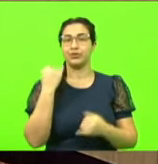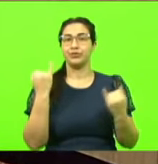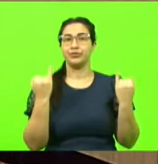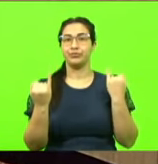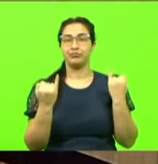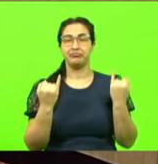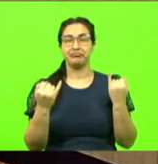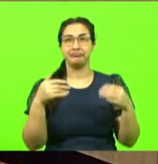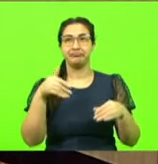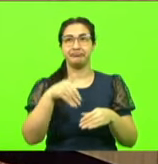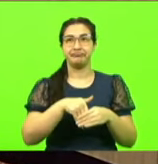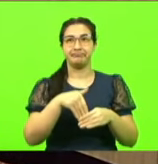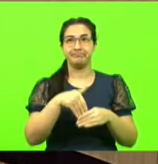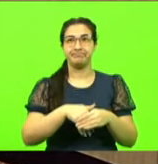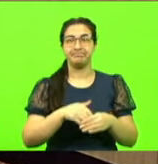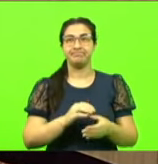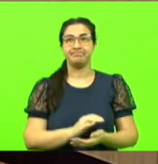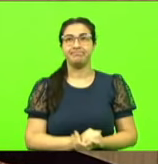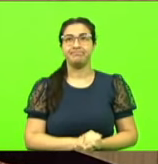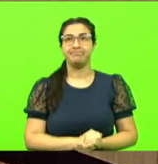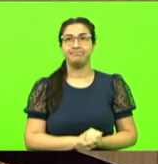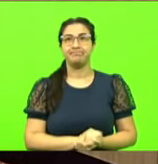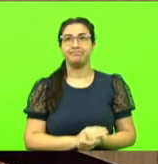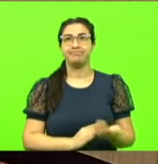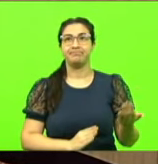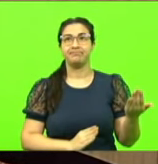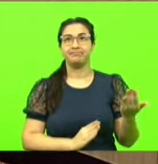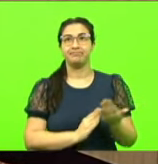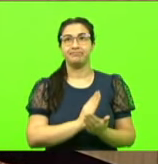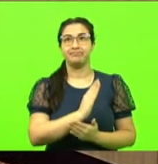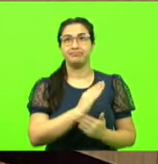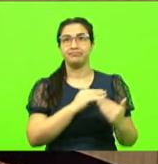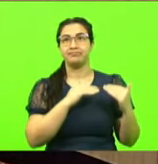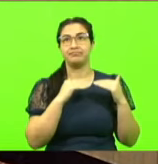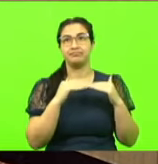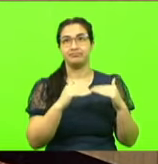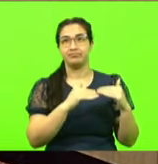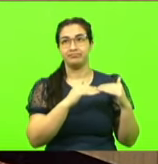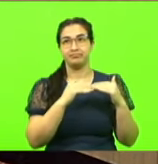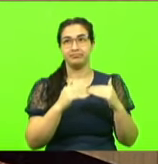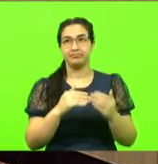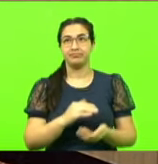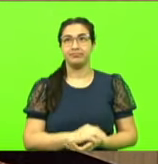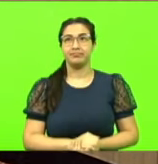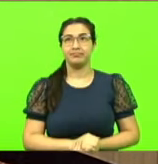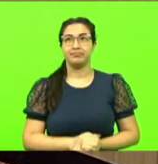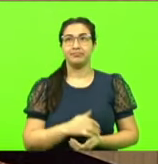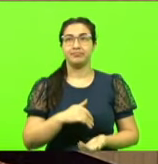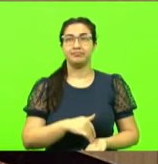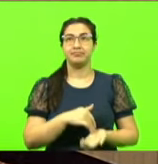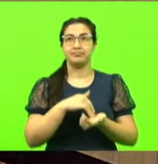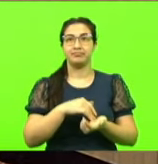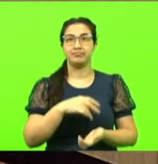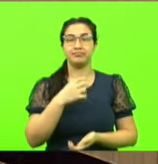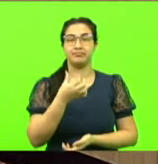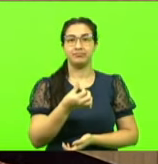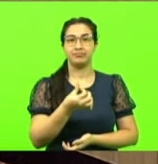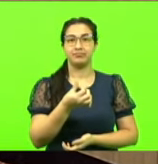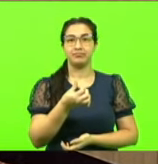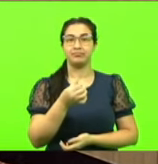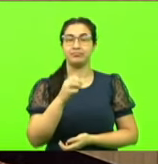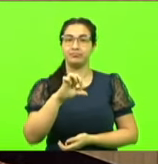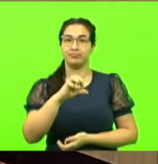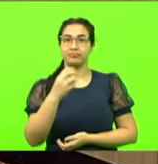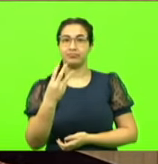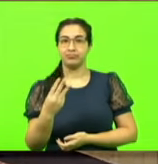em votação. Deputados que aprovam, permaneçam como se encontram. Aprovado por unanimidade. Moções. Moção 693, autor